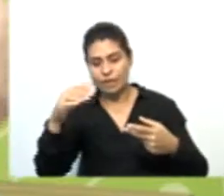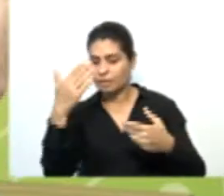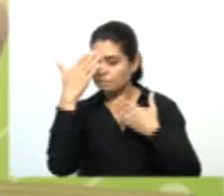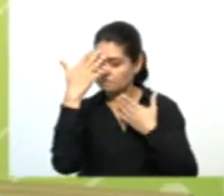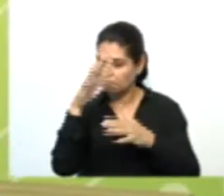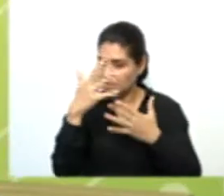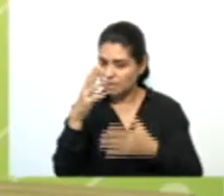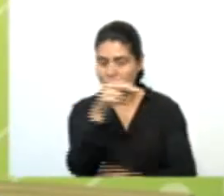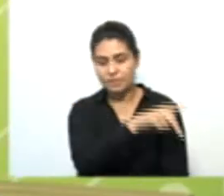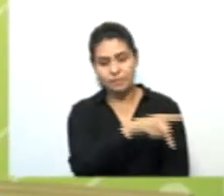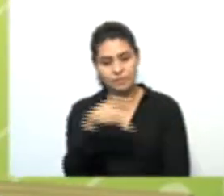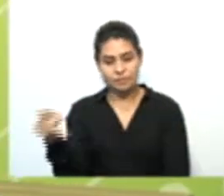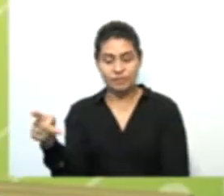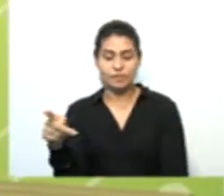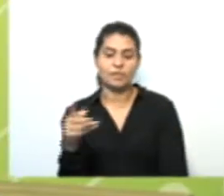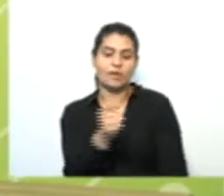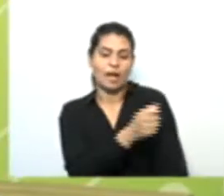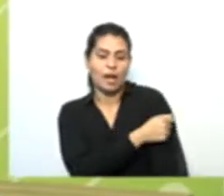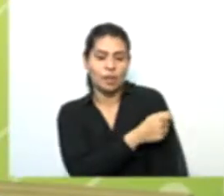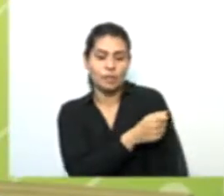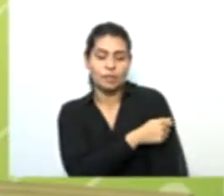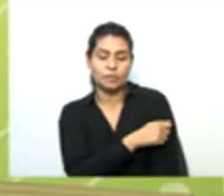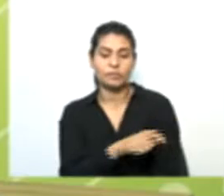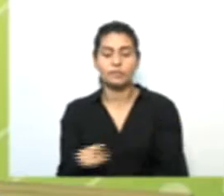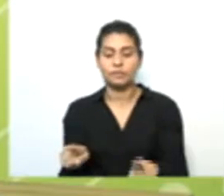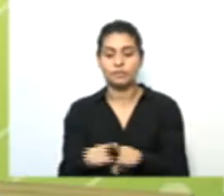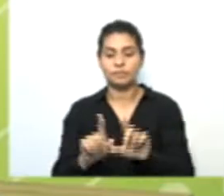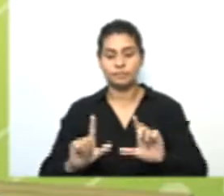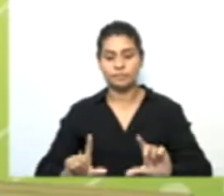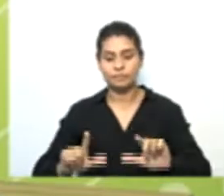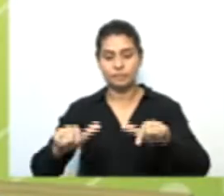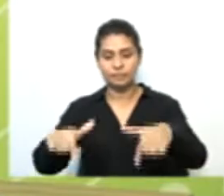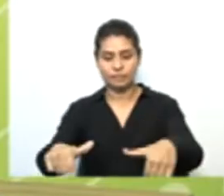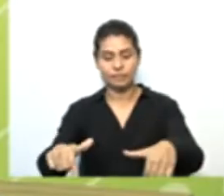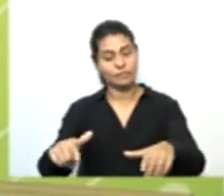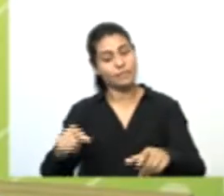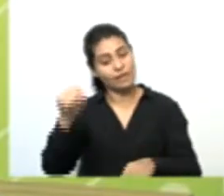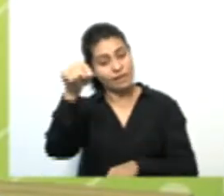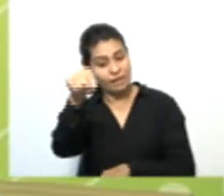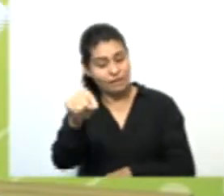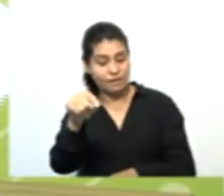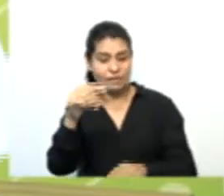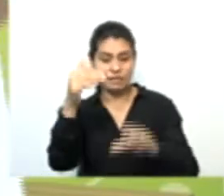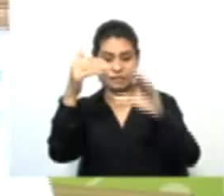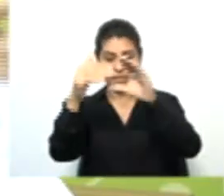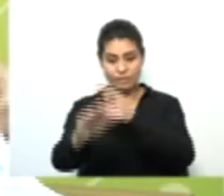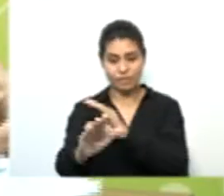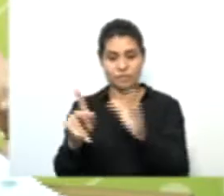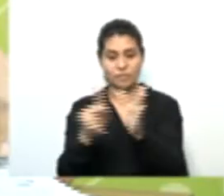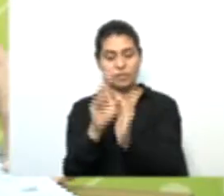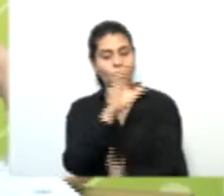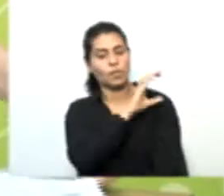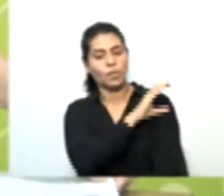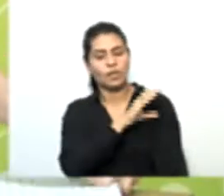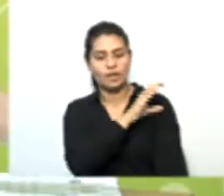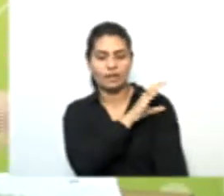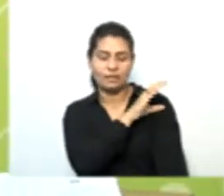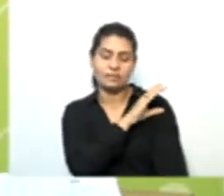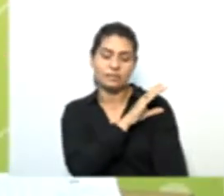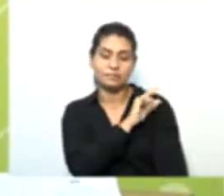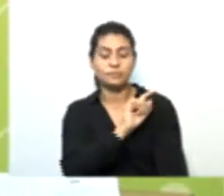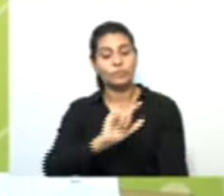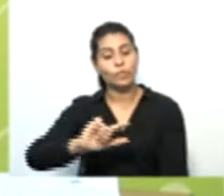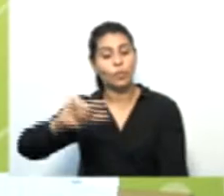professor, parabéns, alunos. Vocês receberão esse certificado aí através da coordenação de vocês.